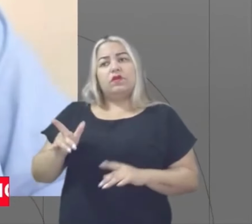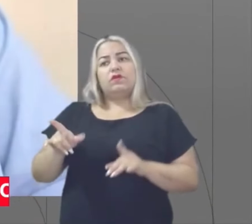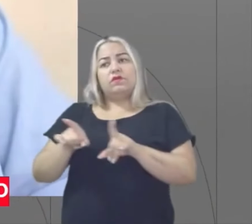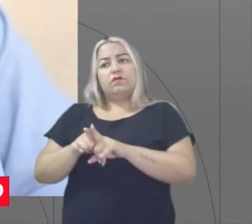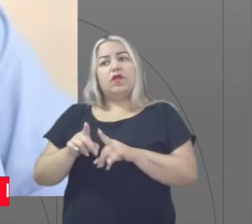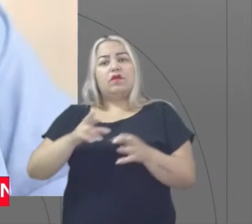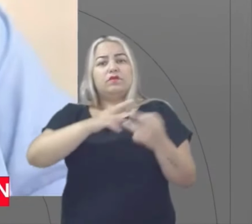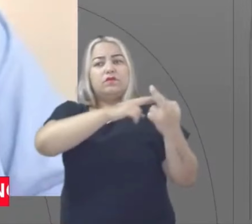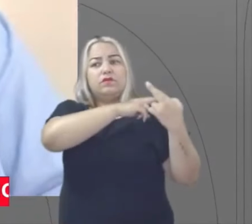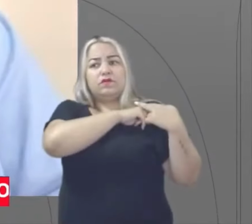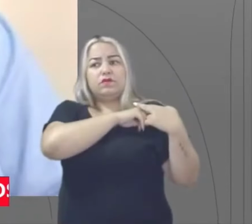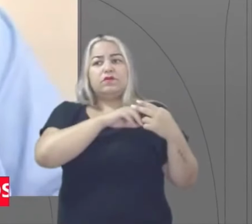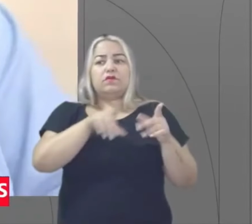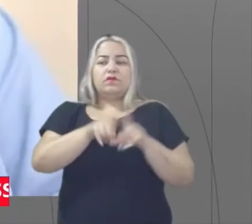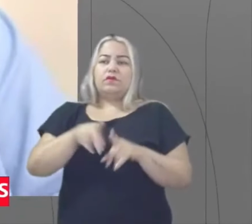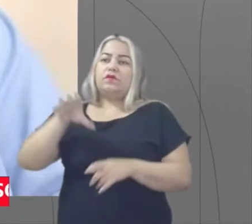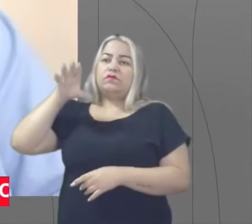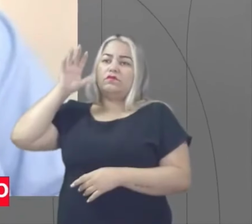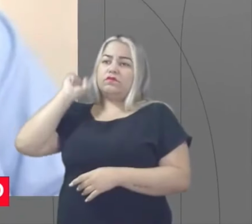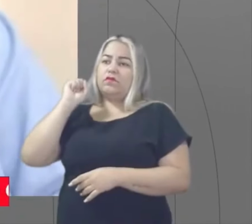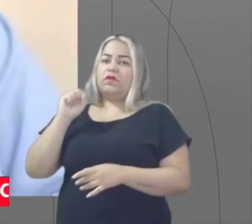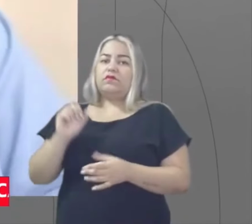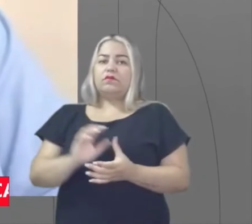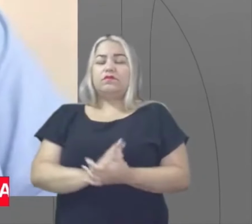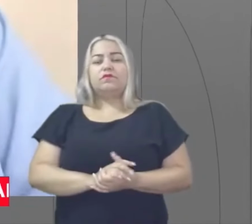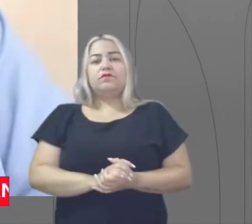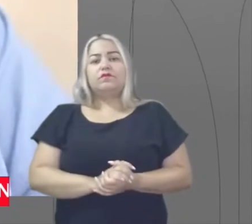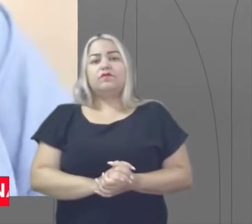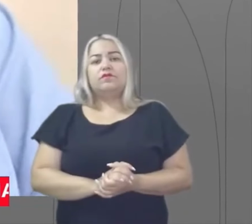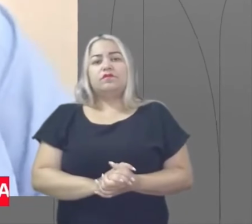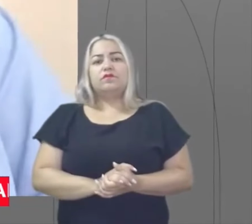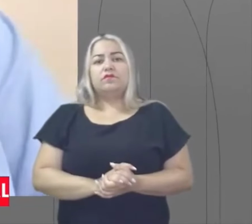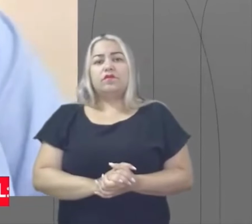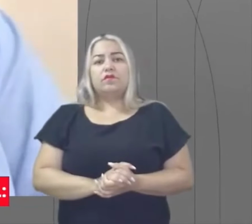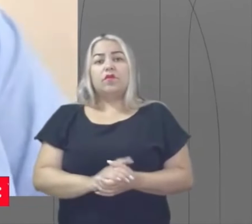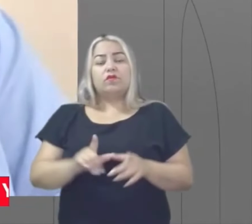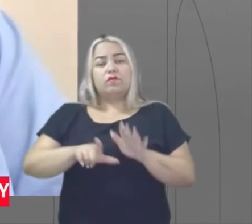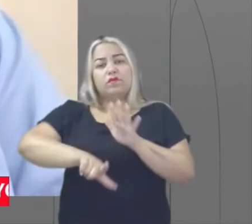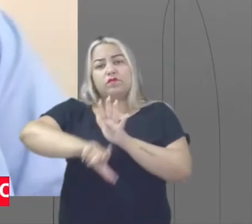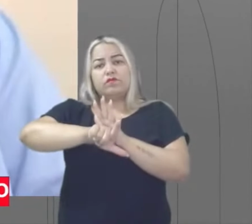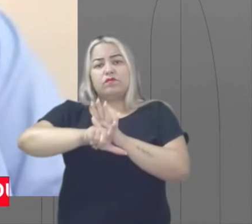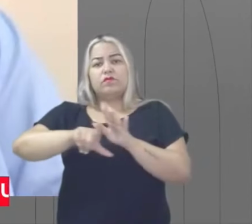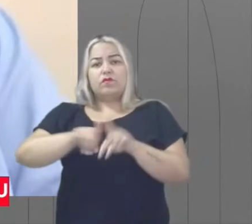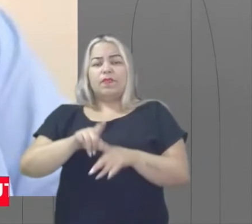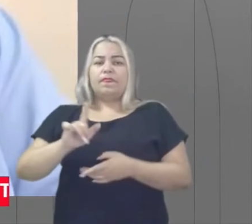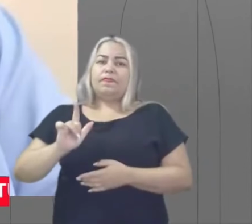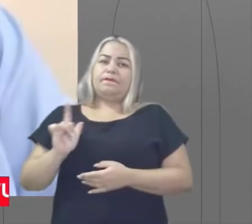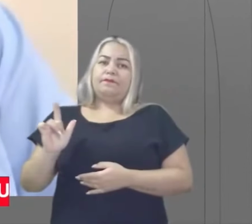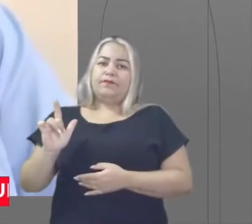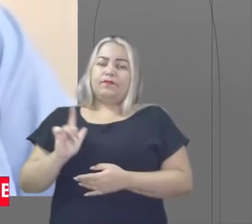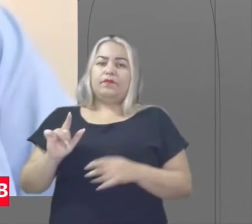a responsabilidade da ouvidoria da polícia, que foi criada por força de lei, que tem um